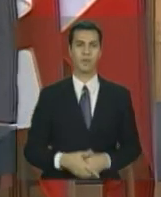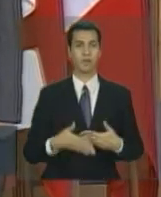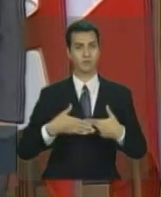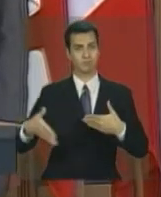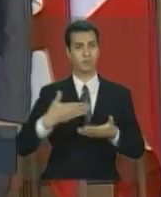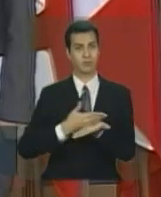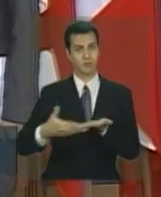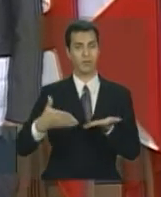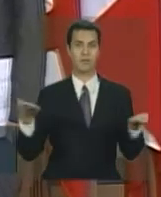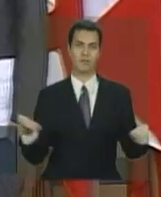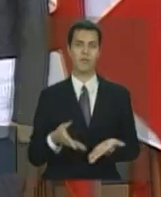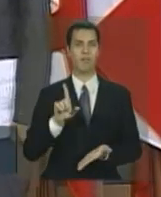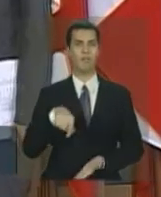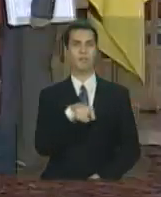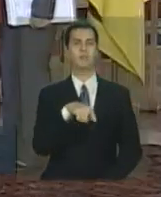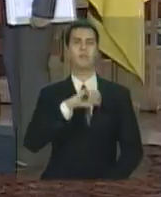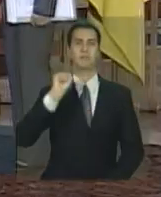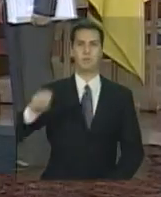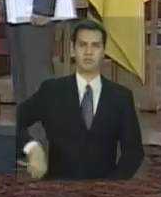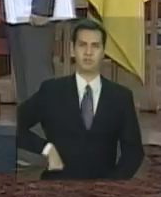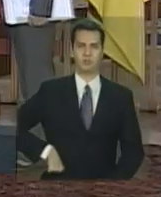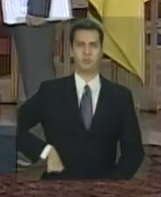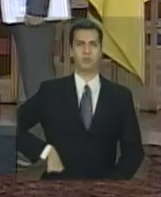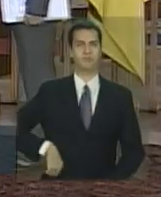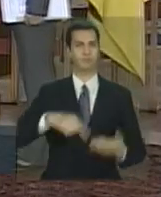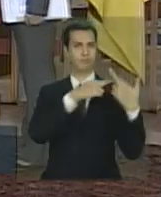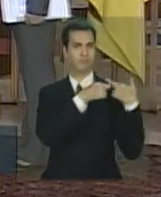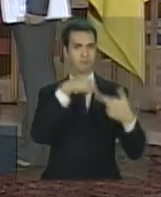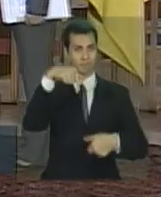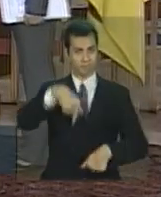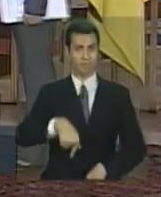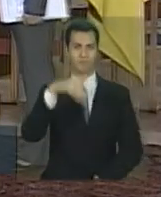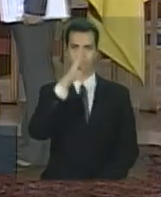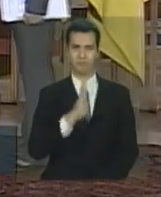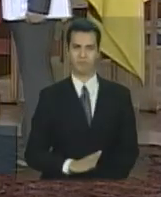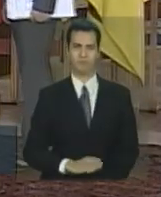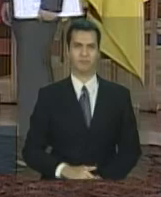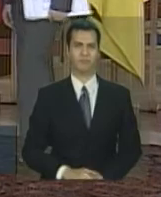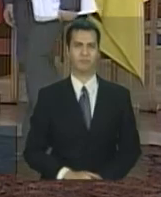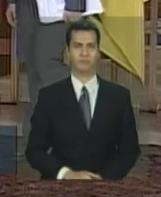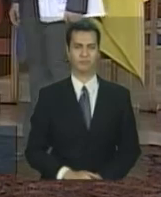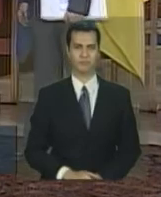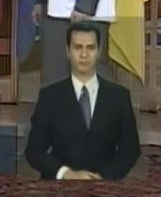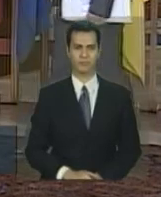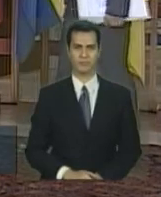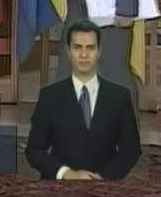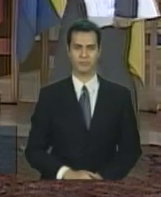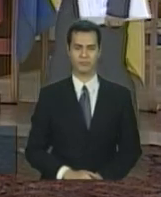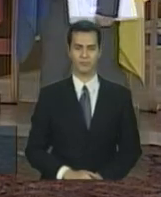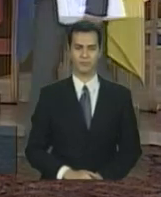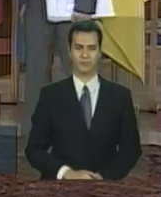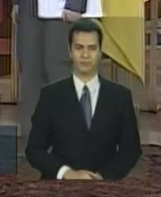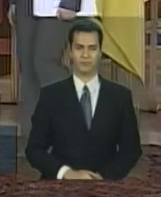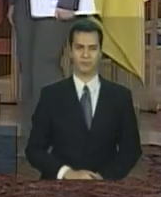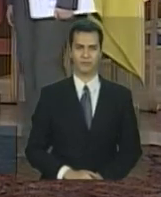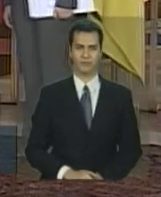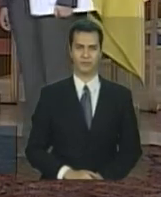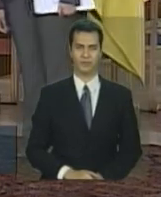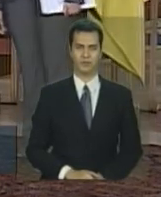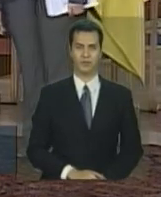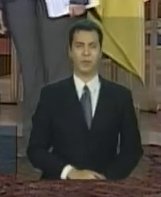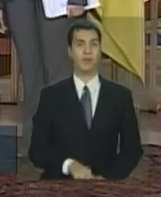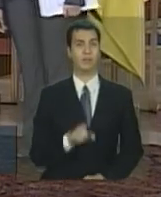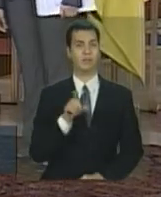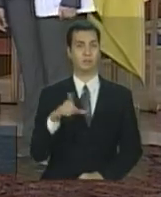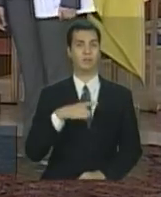já representa o seu país aqui no Brasil. Há um congresso unicameral com 120